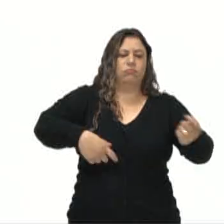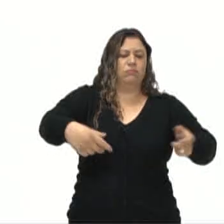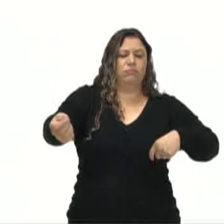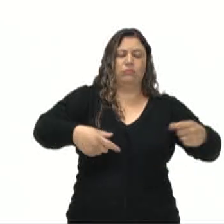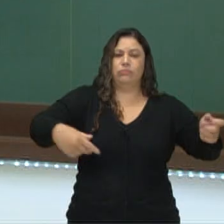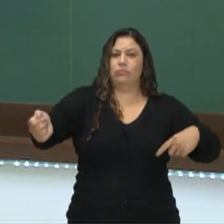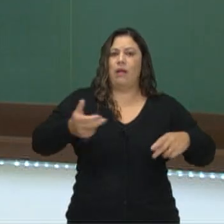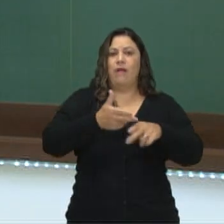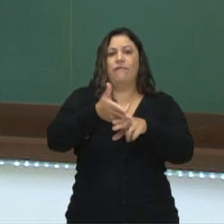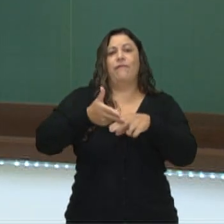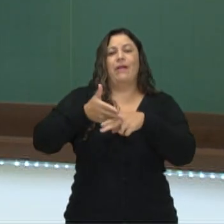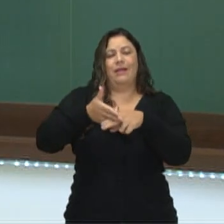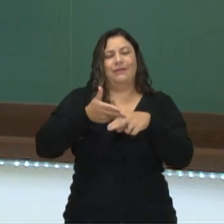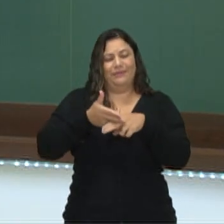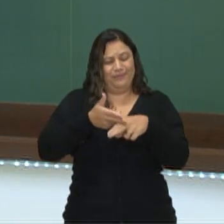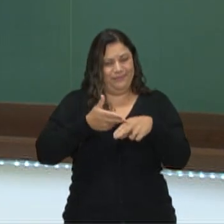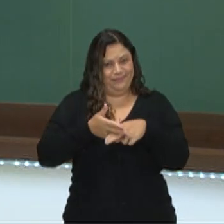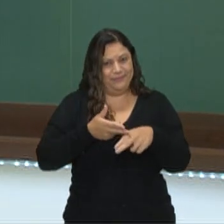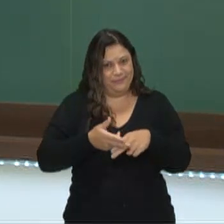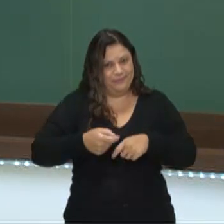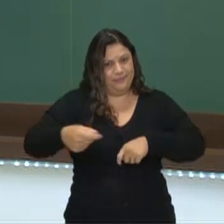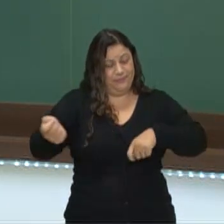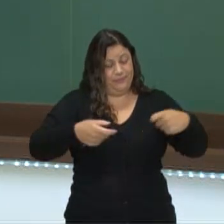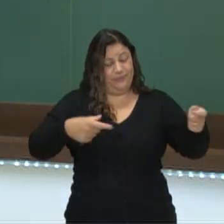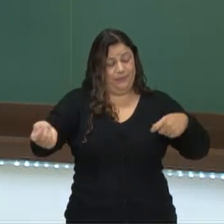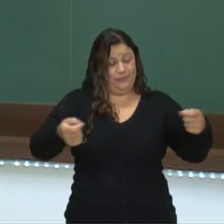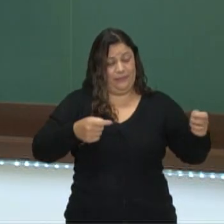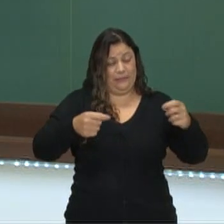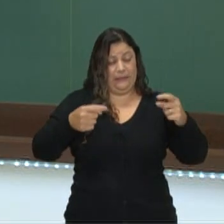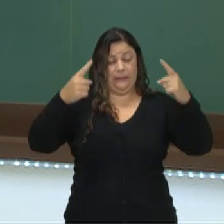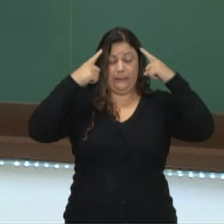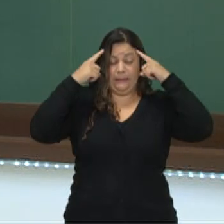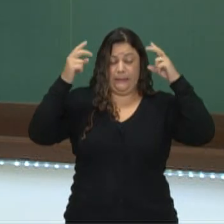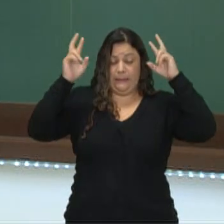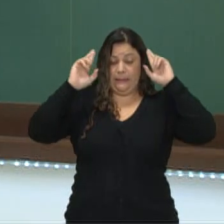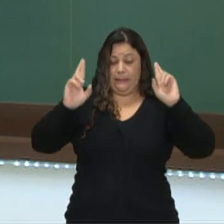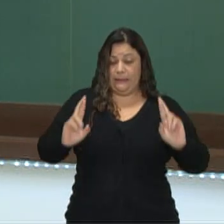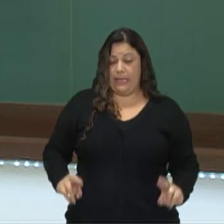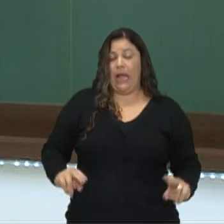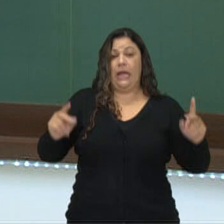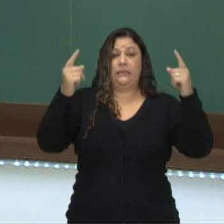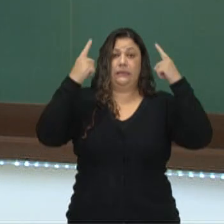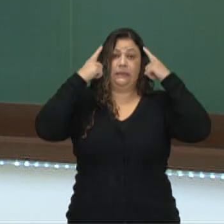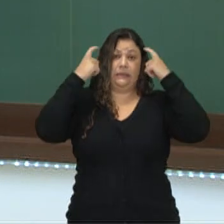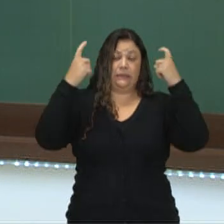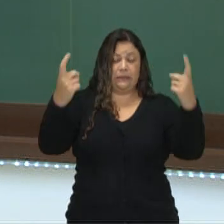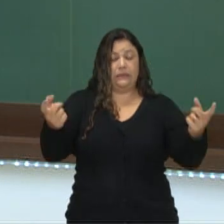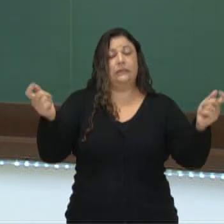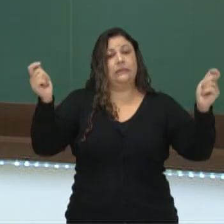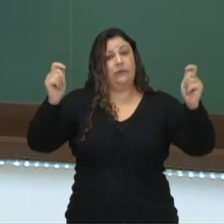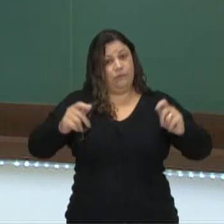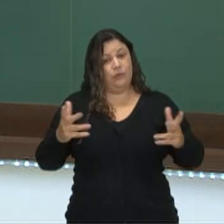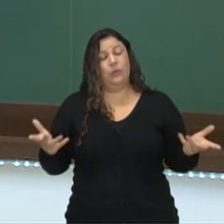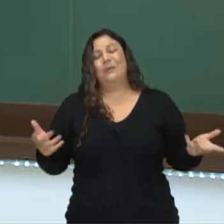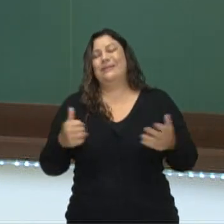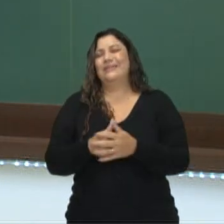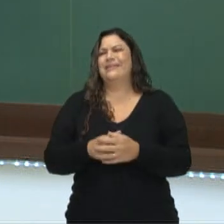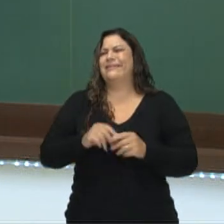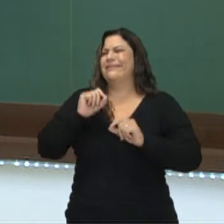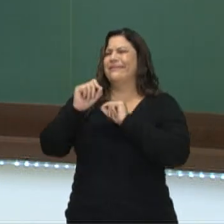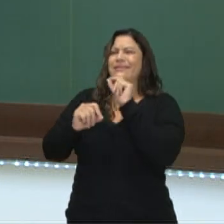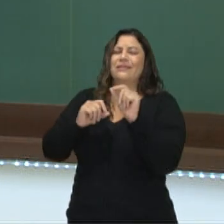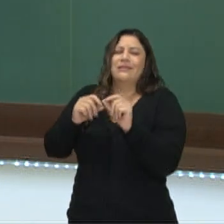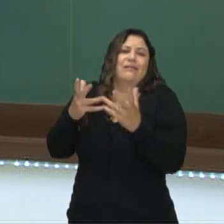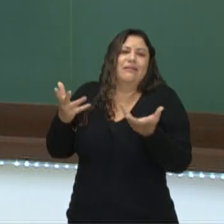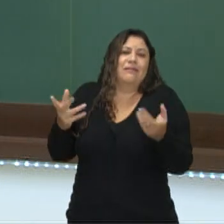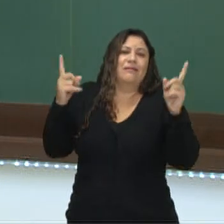especial facões, que é o que vai causar esse terror na gente, né? Coitado do povo, já não tinha condição, e a